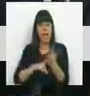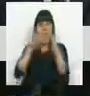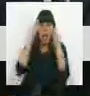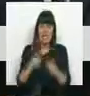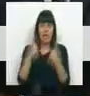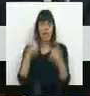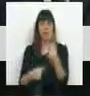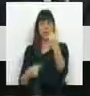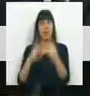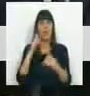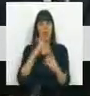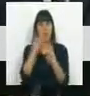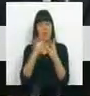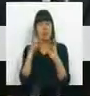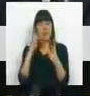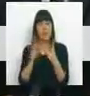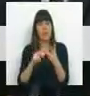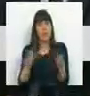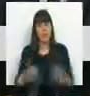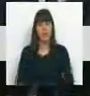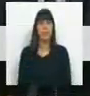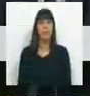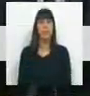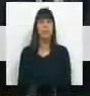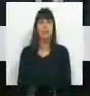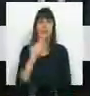sério já temos. Vamos ouvir agora o terceiro. Muito obrigado, senhor. Muito obrigada.